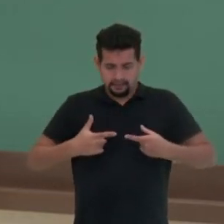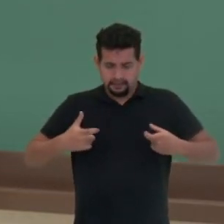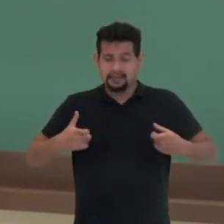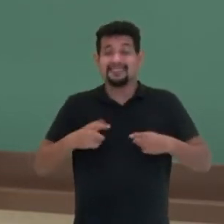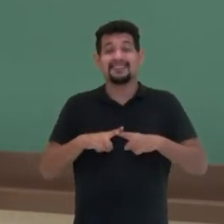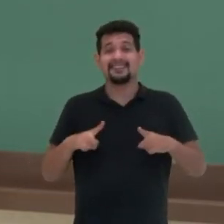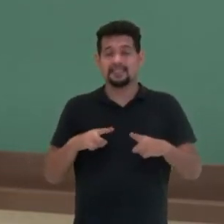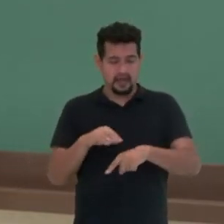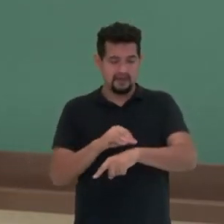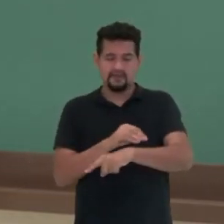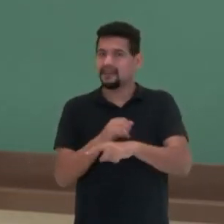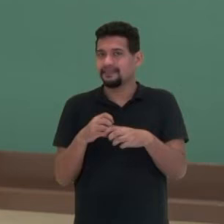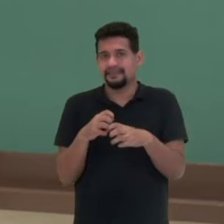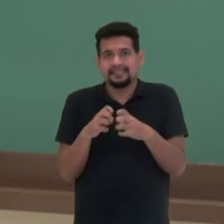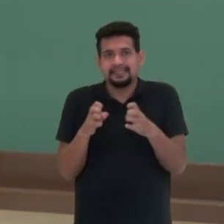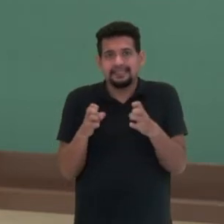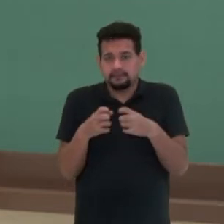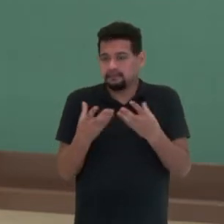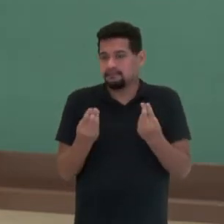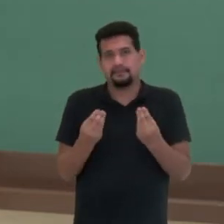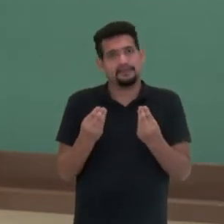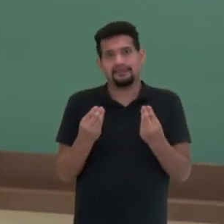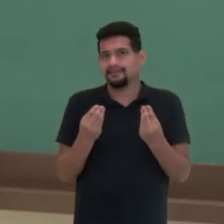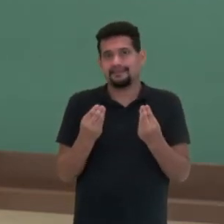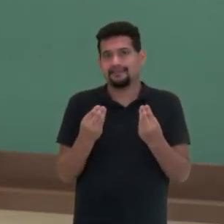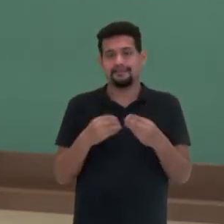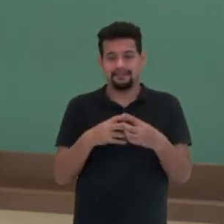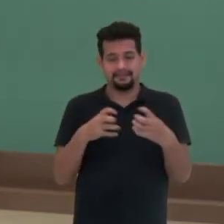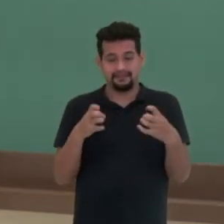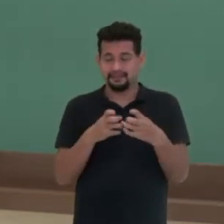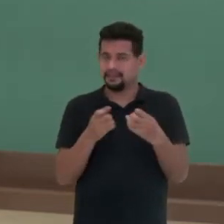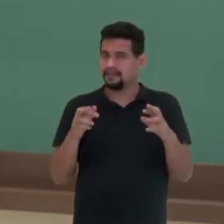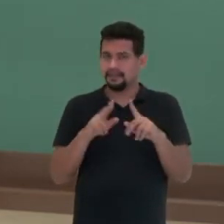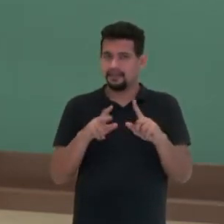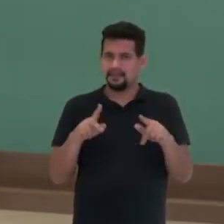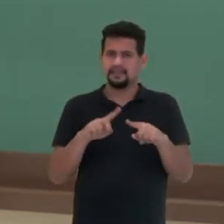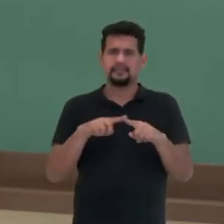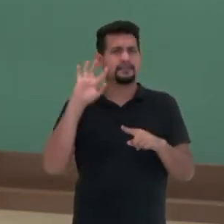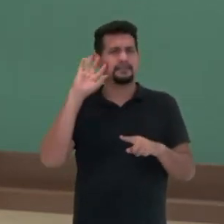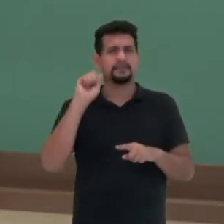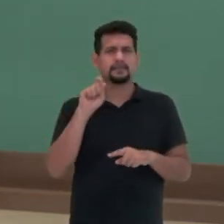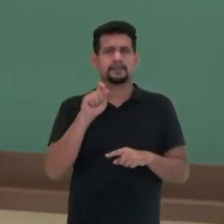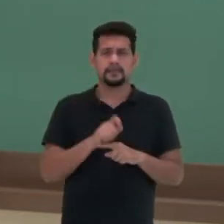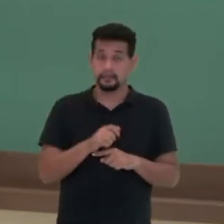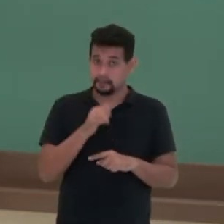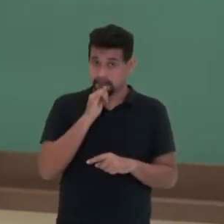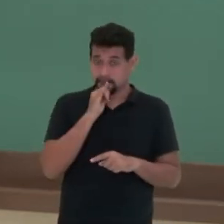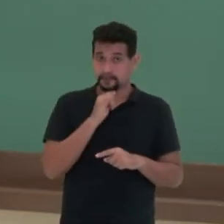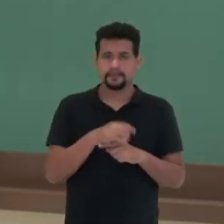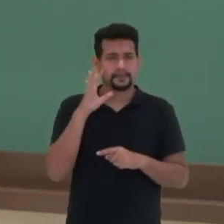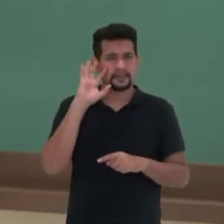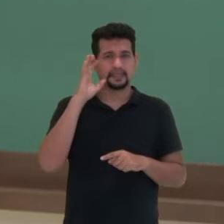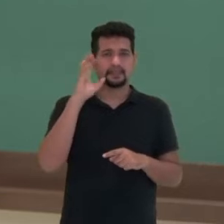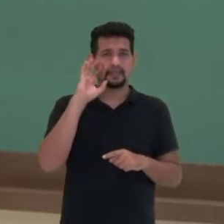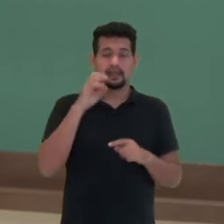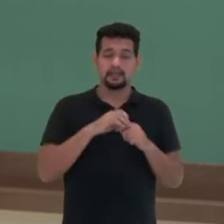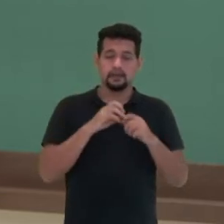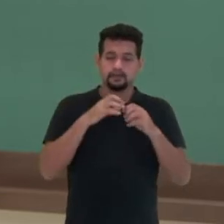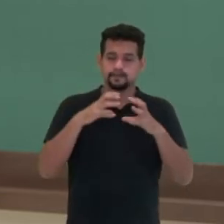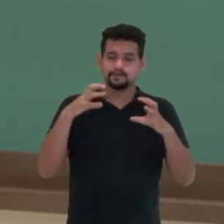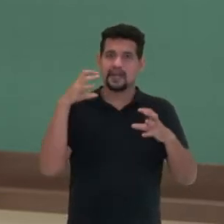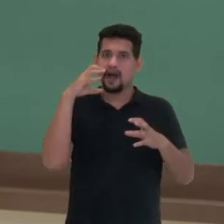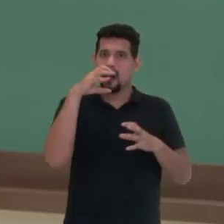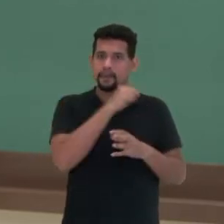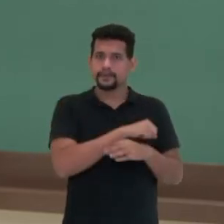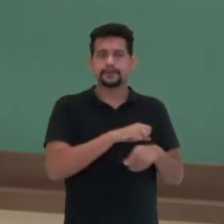não tem essa capacidade, ela não estica tanto quanto esse tecido aqui. Então, o que acontece? Quando ocorre um crescimento muito